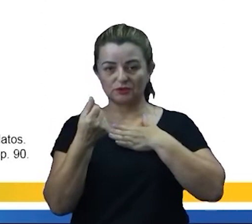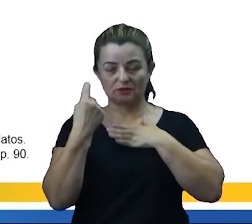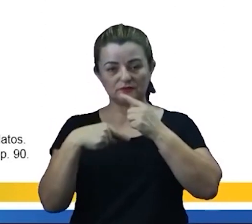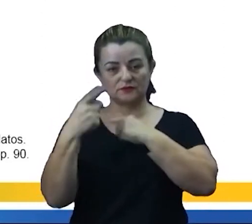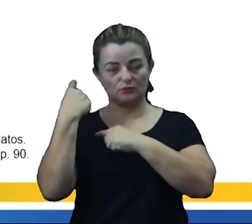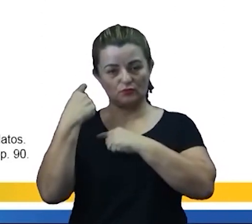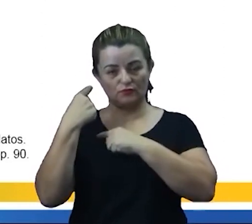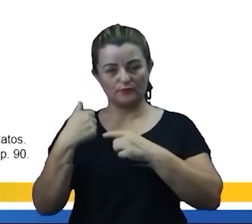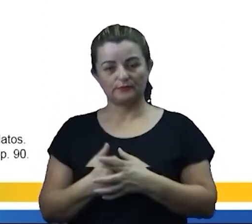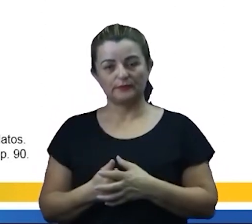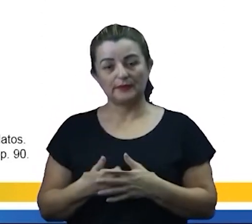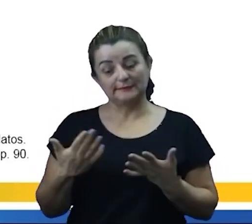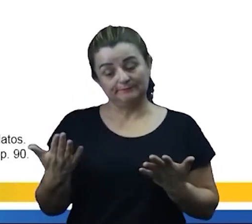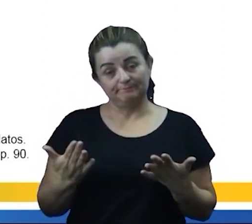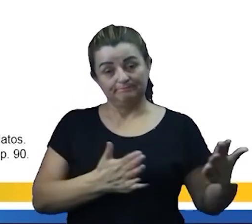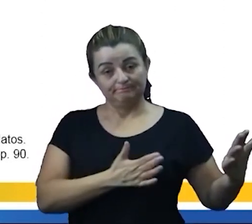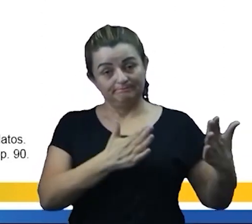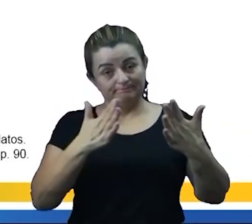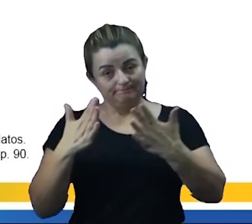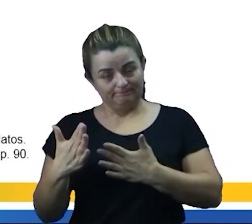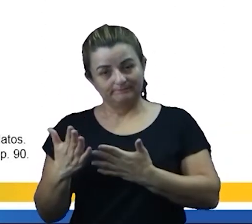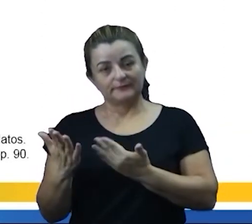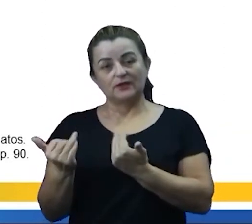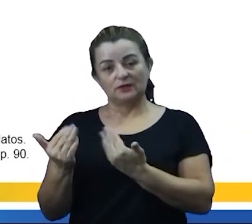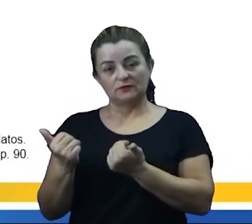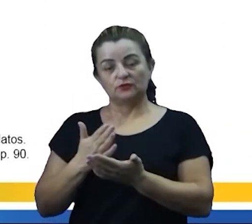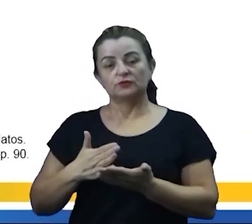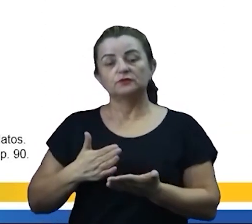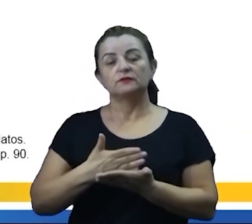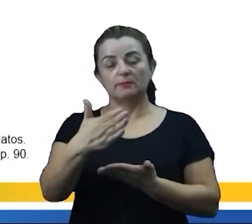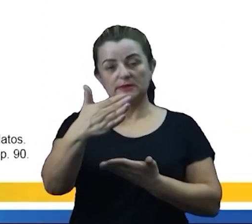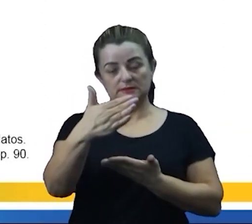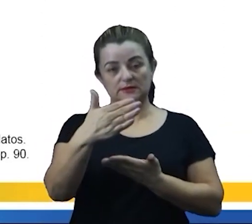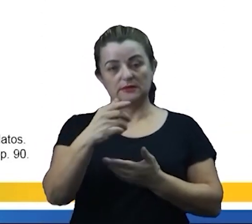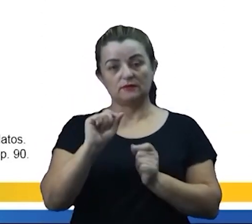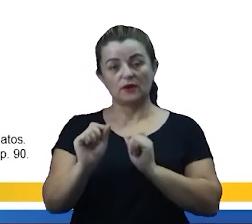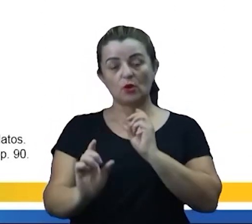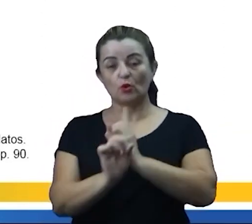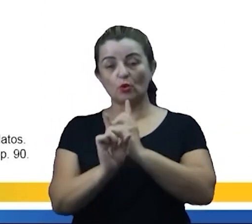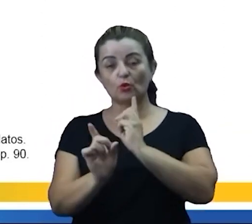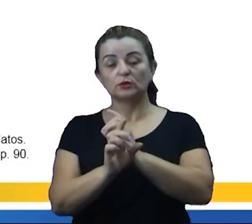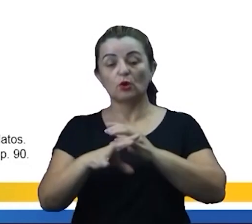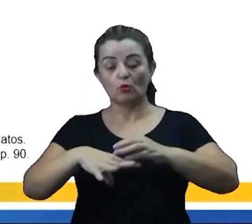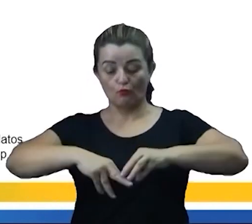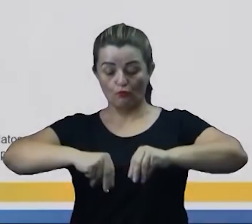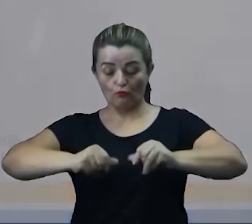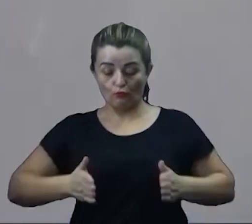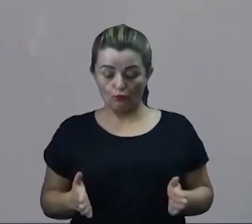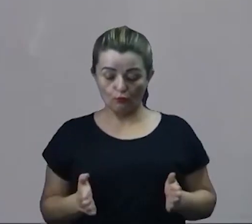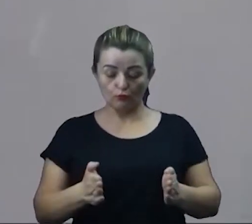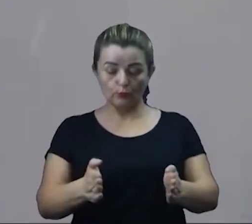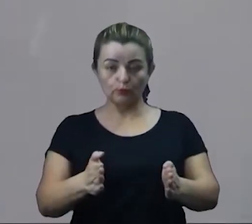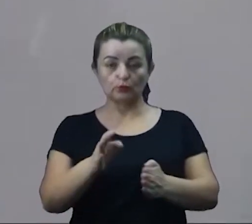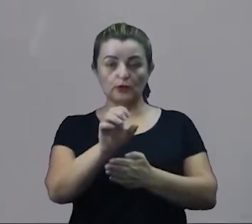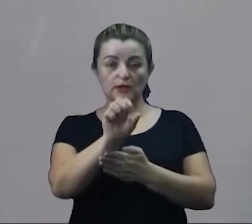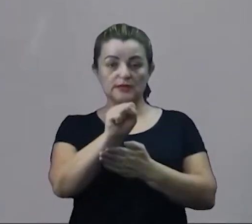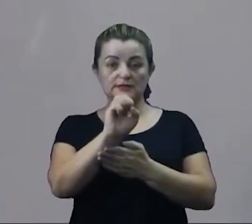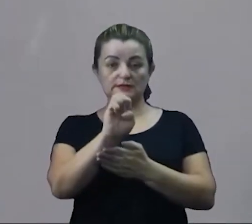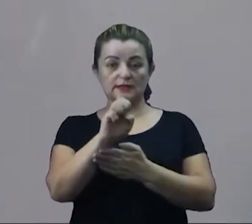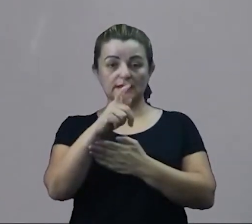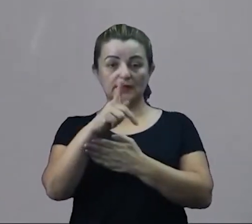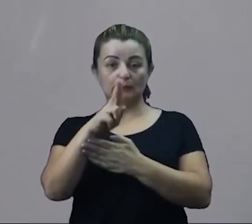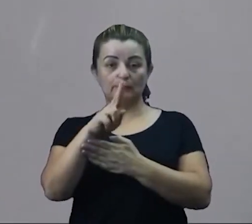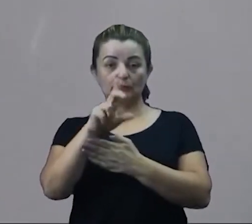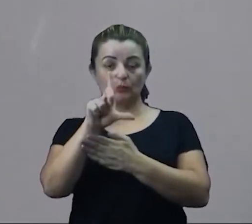época, tá? Aí ele diz que essa mocidade ela vai passar, né? E ela vai encontrar a sepultura, gente. O que isso quer dizer?